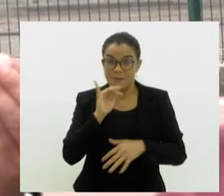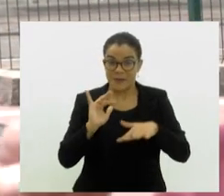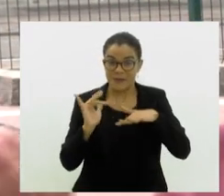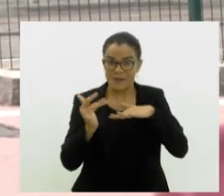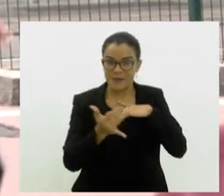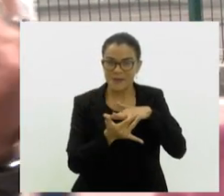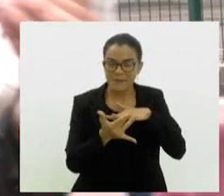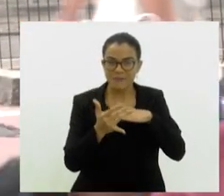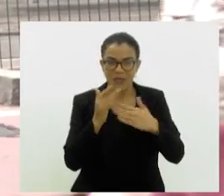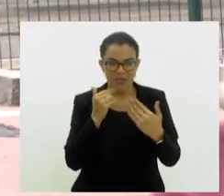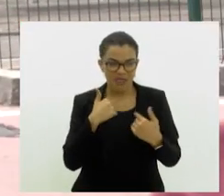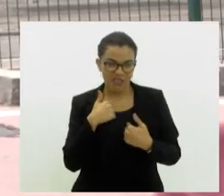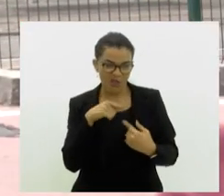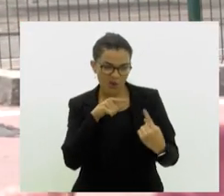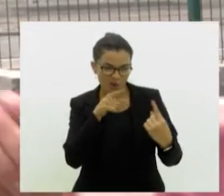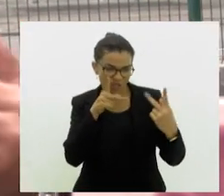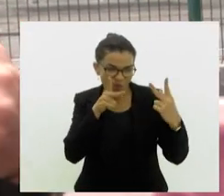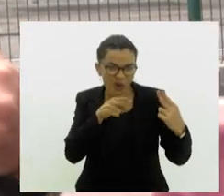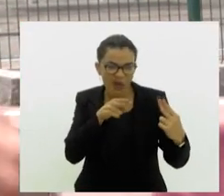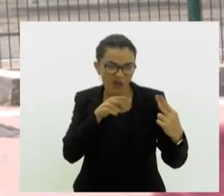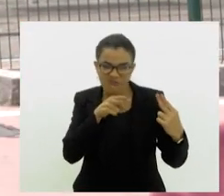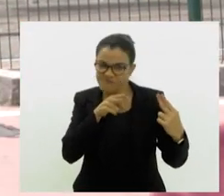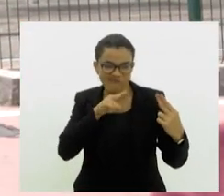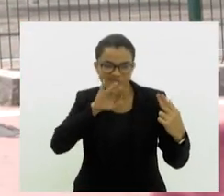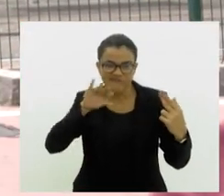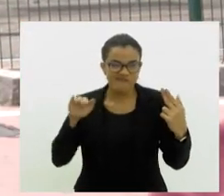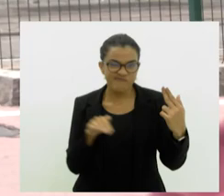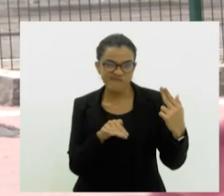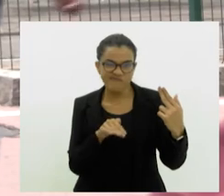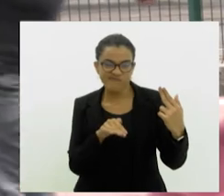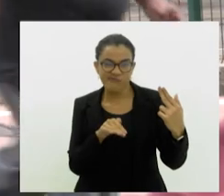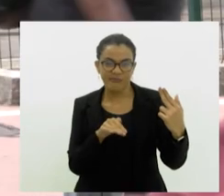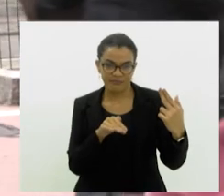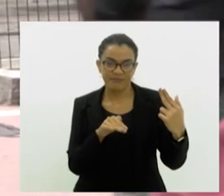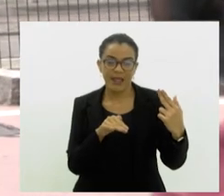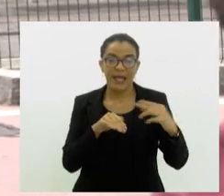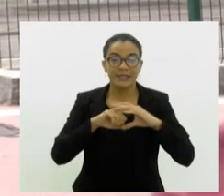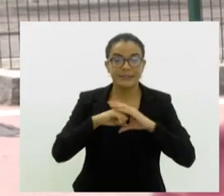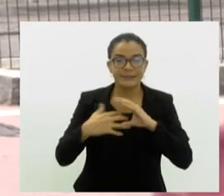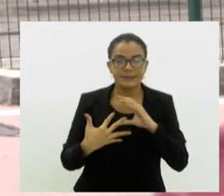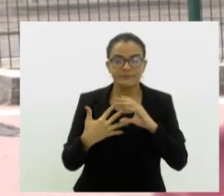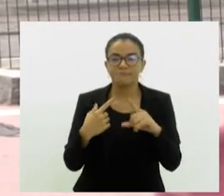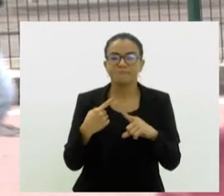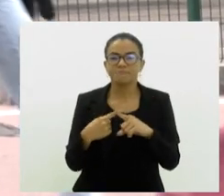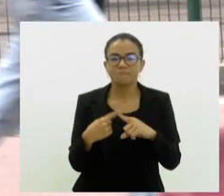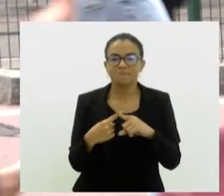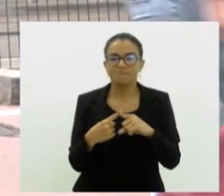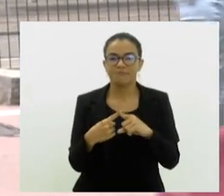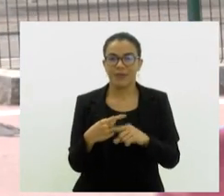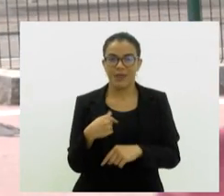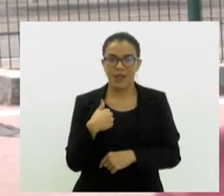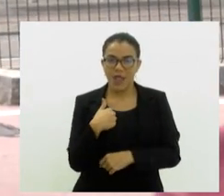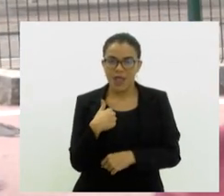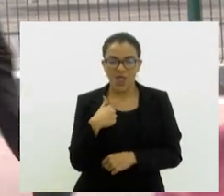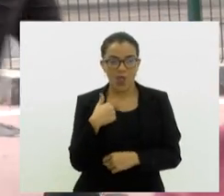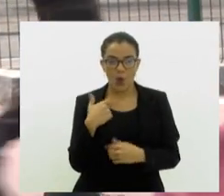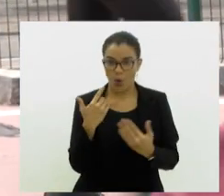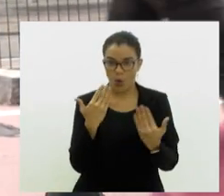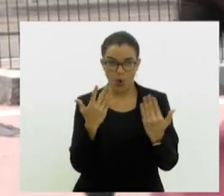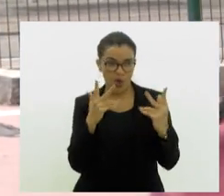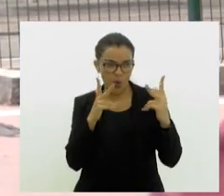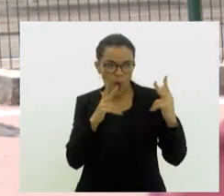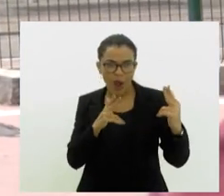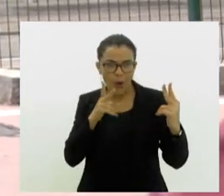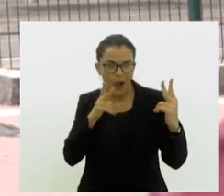onde a gente se compara muito com o outro, favorece esse tipo de síndrome. Por quê? Porque, na verdade, a gente para de se comparar a nós